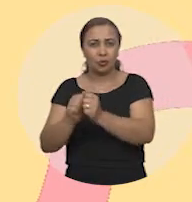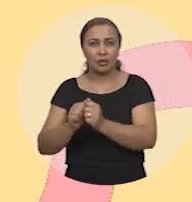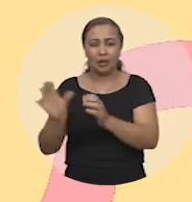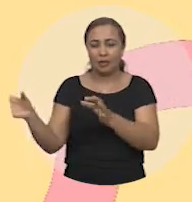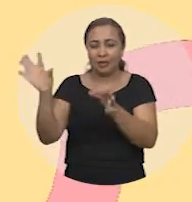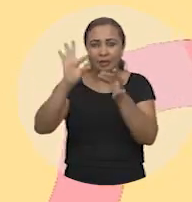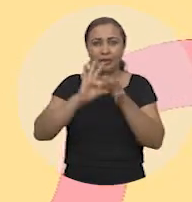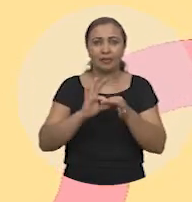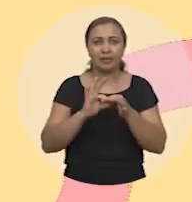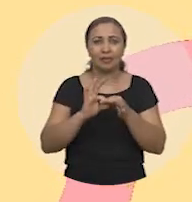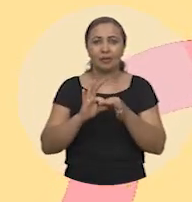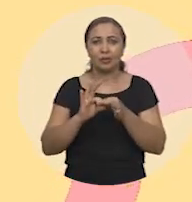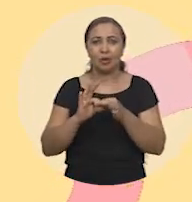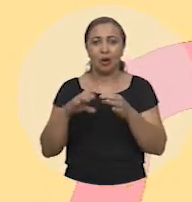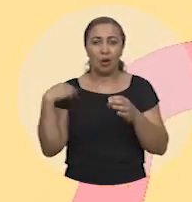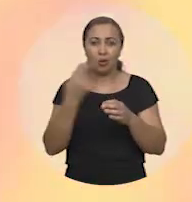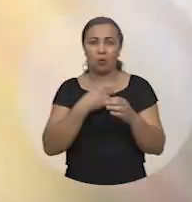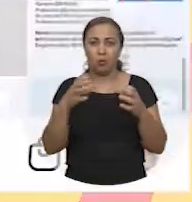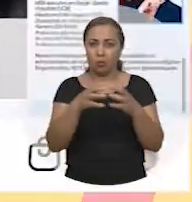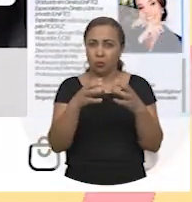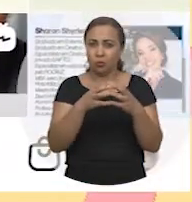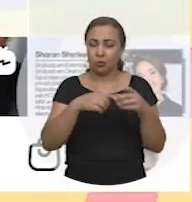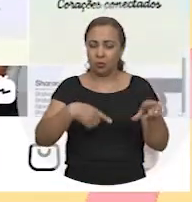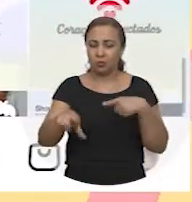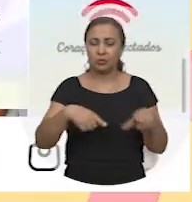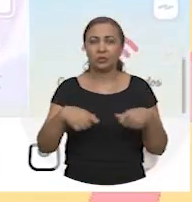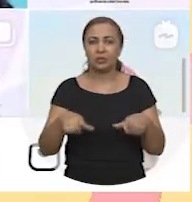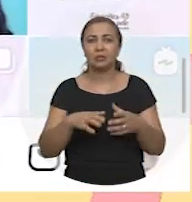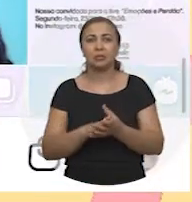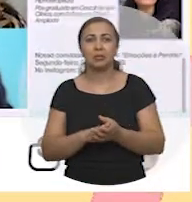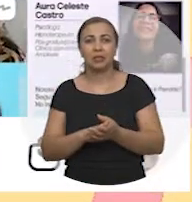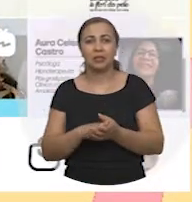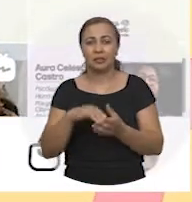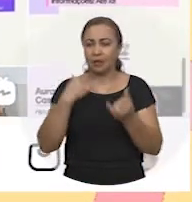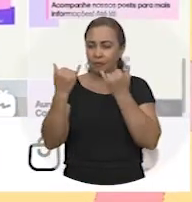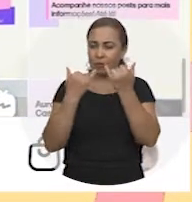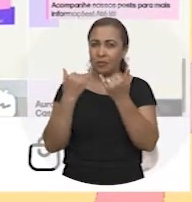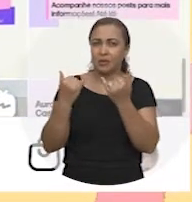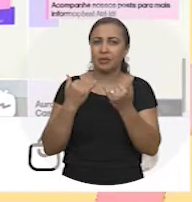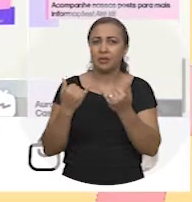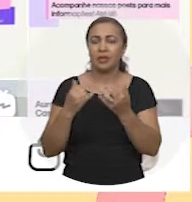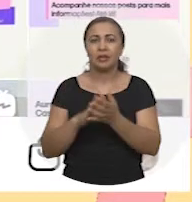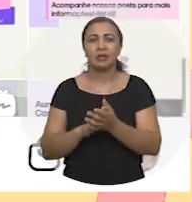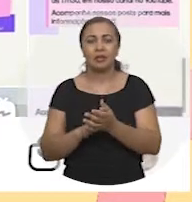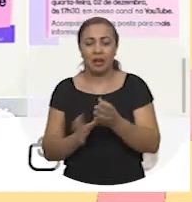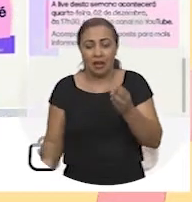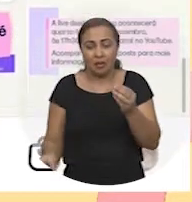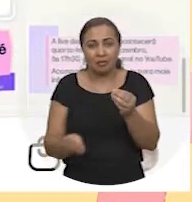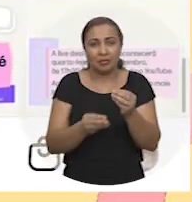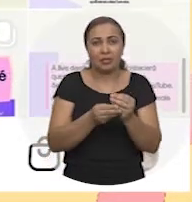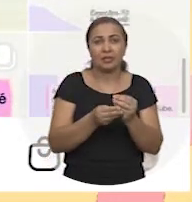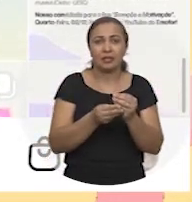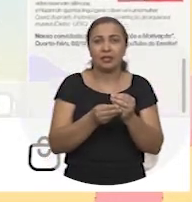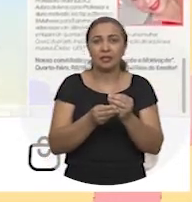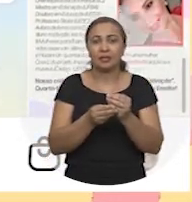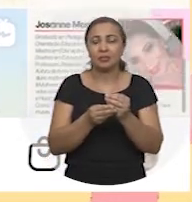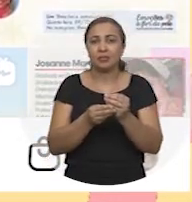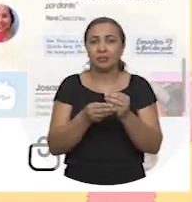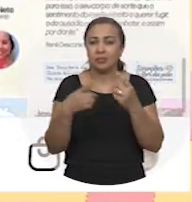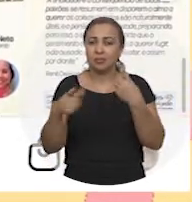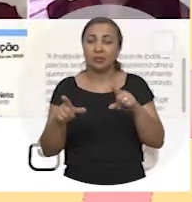com elas, está ligado ao nosso grupo de trabalho, Emofoco, Emoção e Informação, e foi